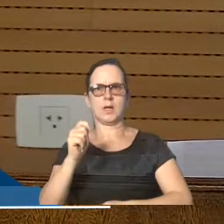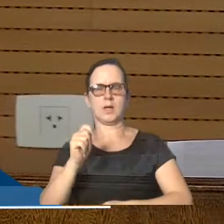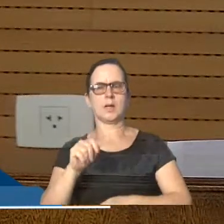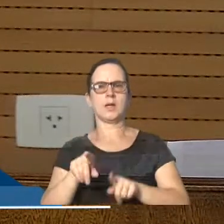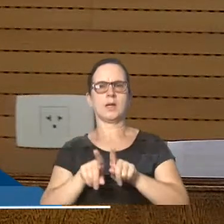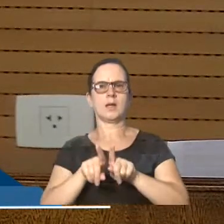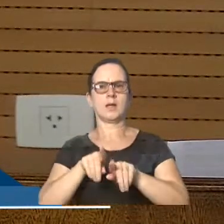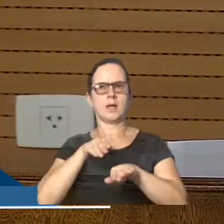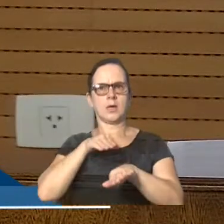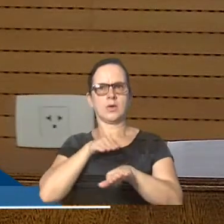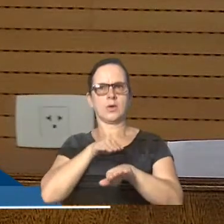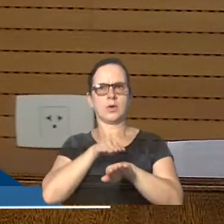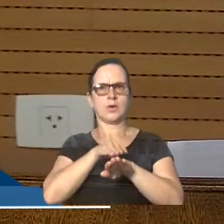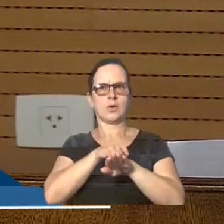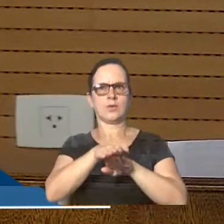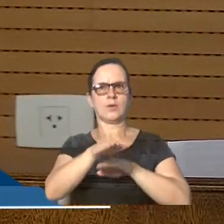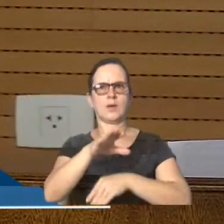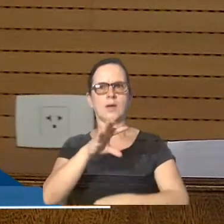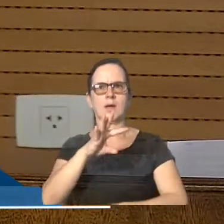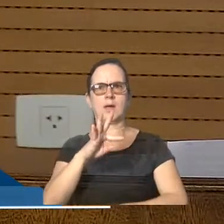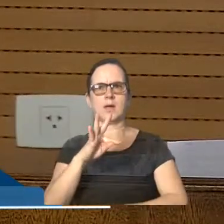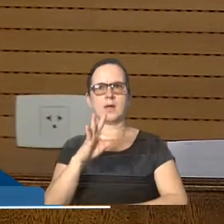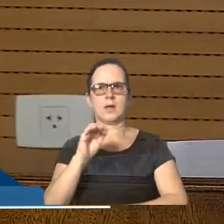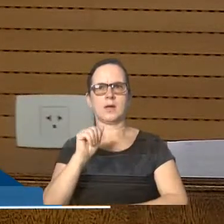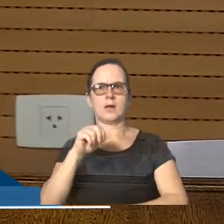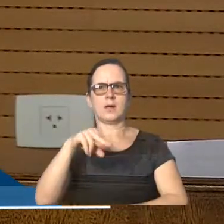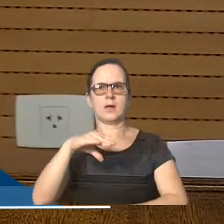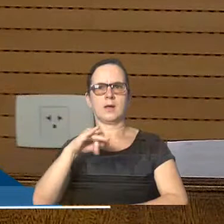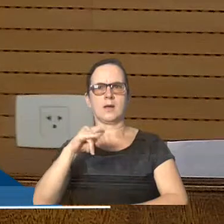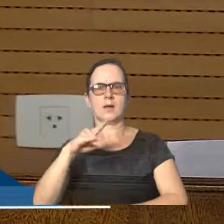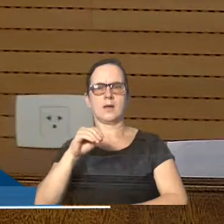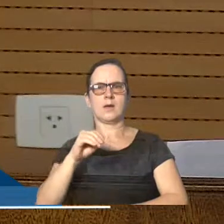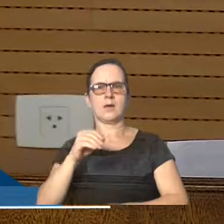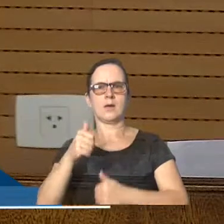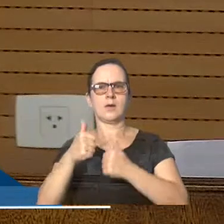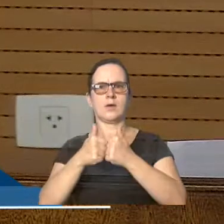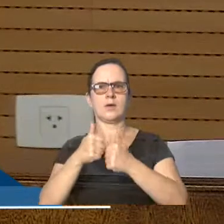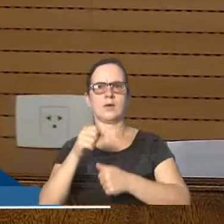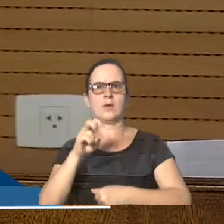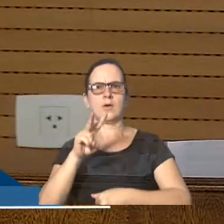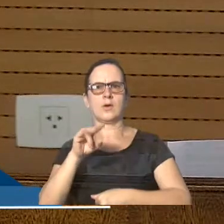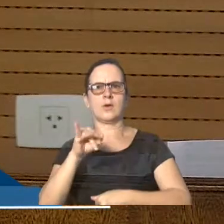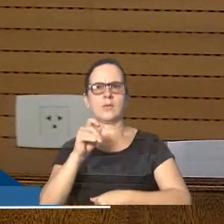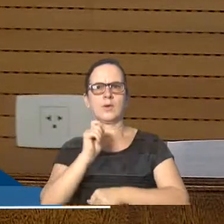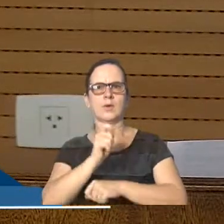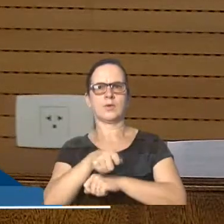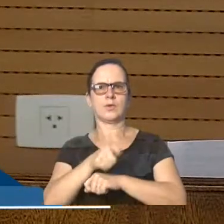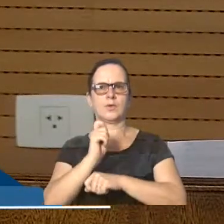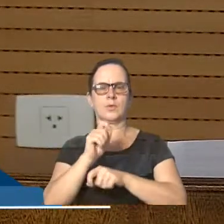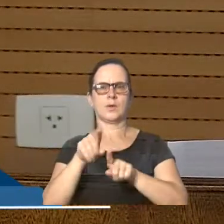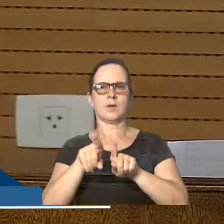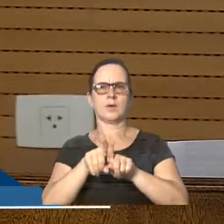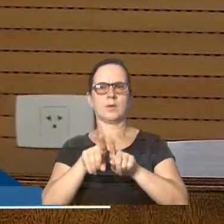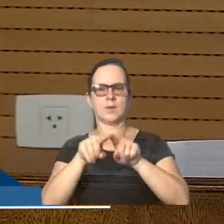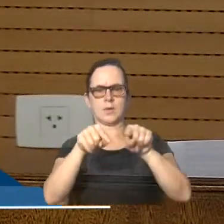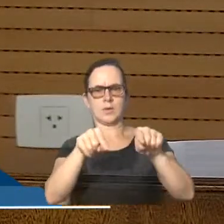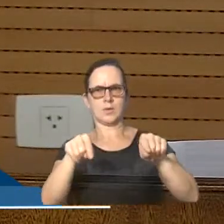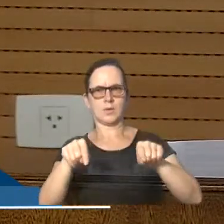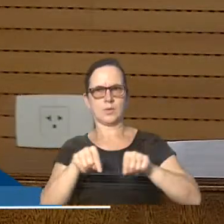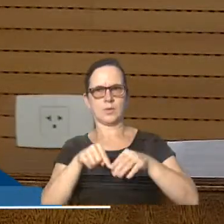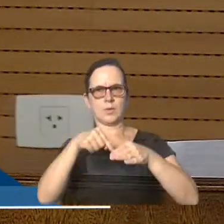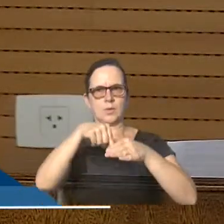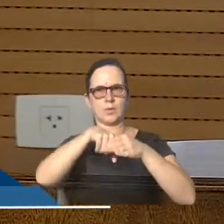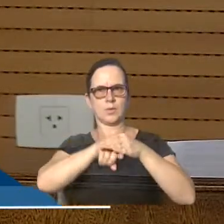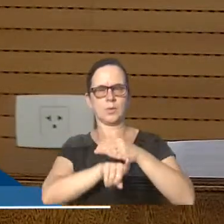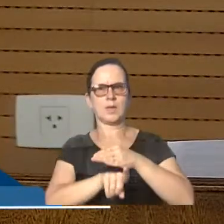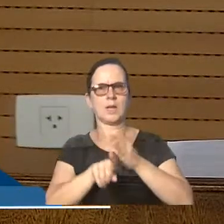Recapeamento asfáltico na Avenida Tancredo Neves, em frente à Vila dos Pescadores. Limpeza da sarjeta localizada na Avenida